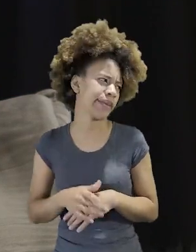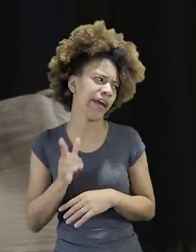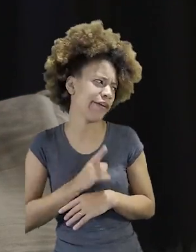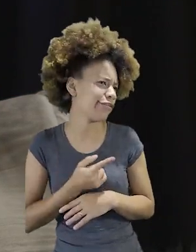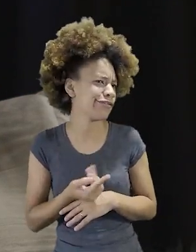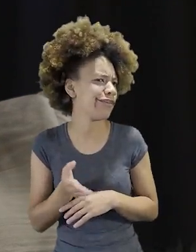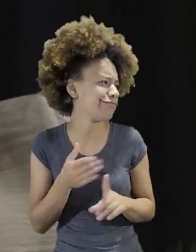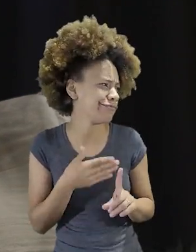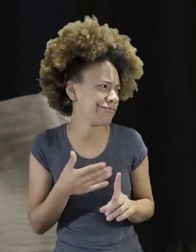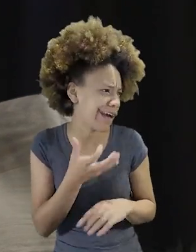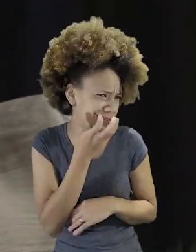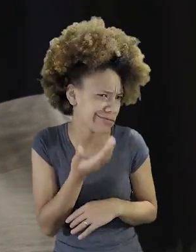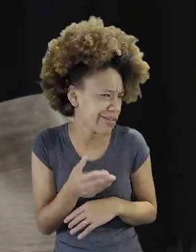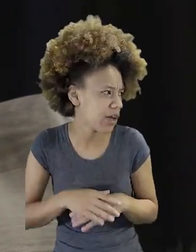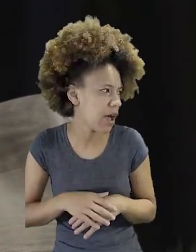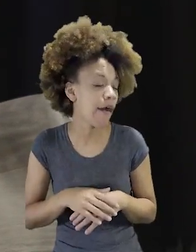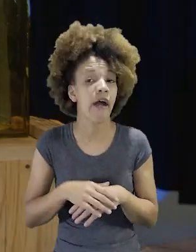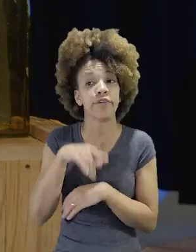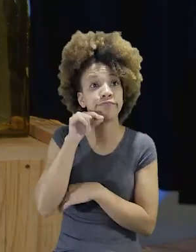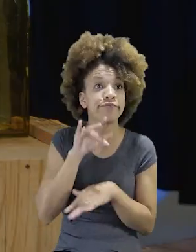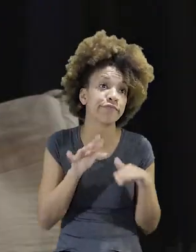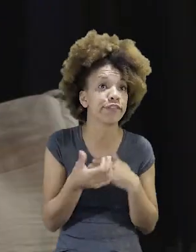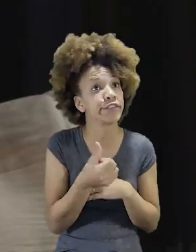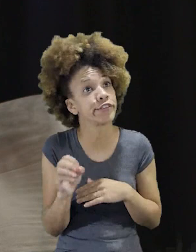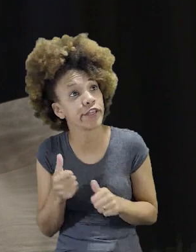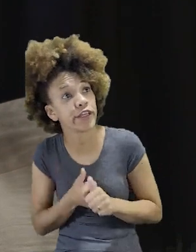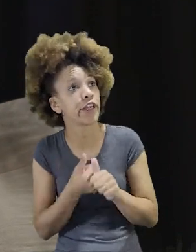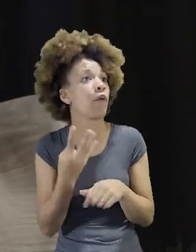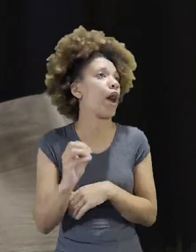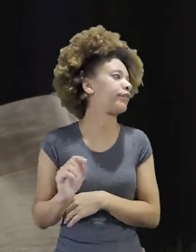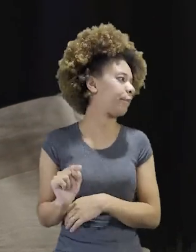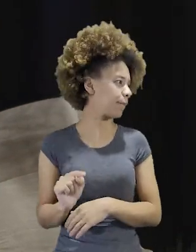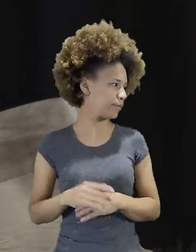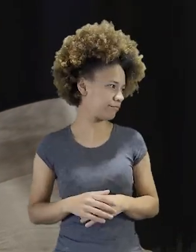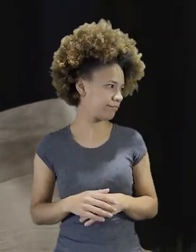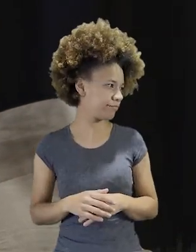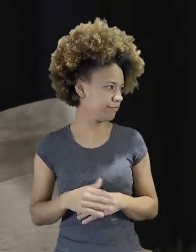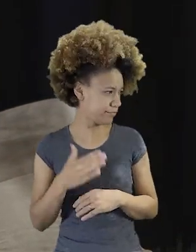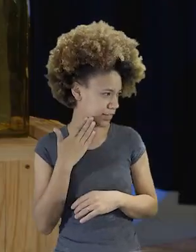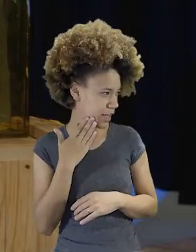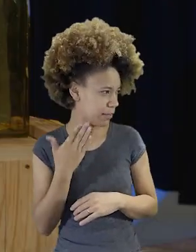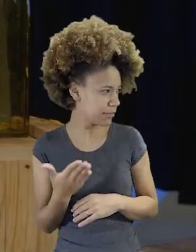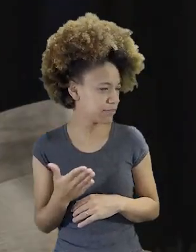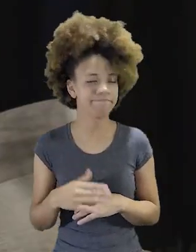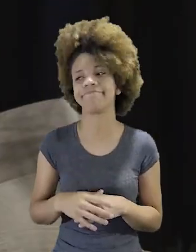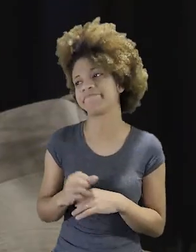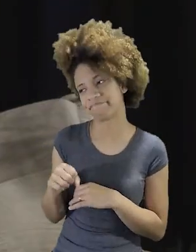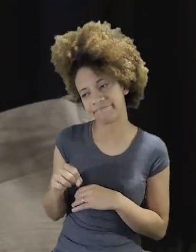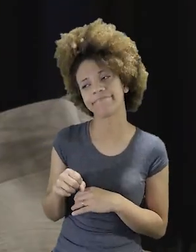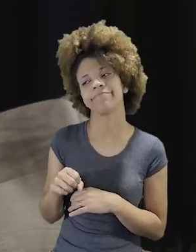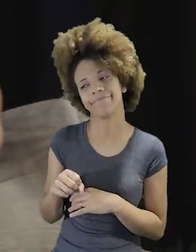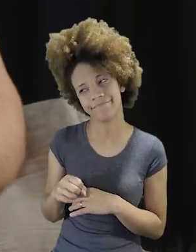no cachorro ó porque ele não falou que tem que bater no cachorro menina do Twitter com 600 seguidores que quer chegar a 40 mil sim sim é isso